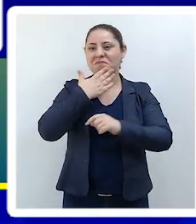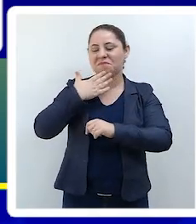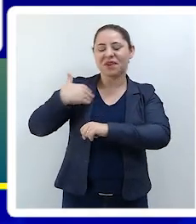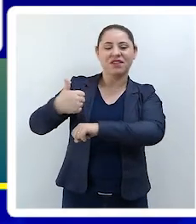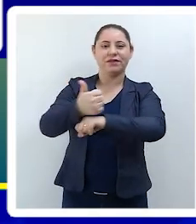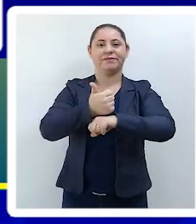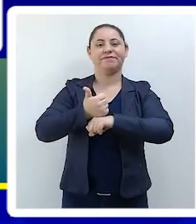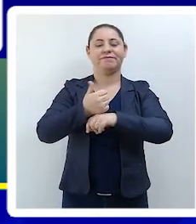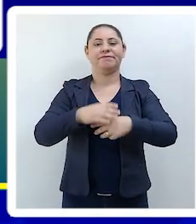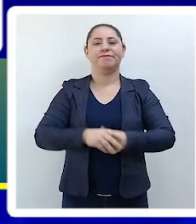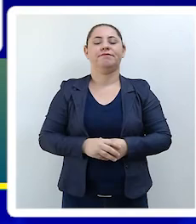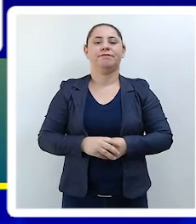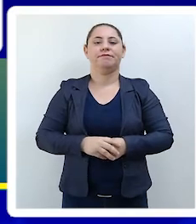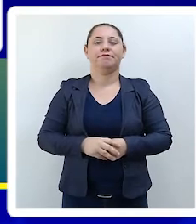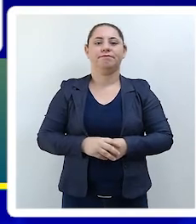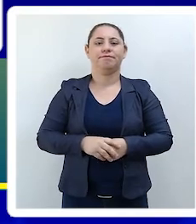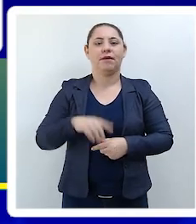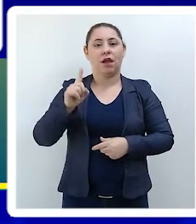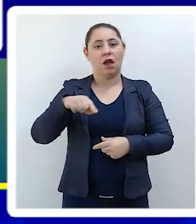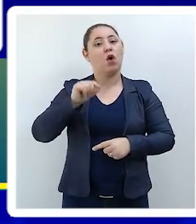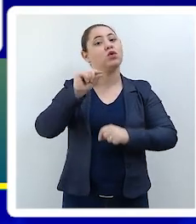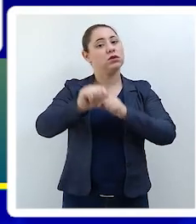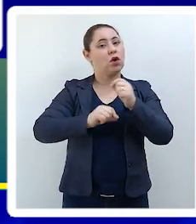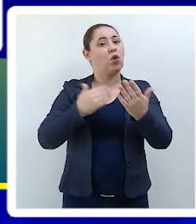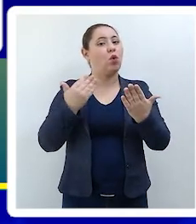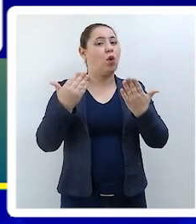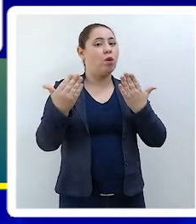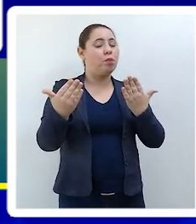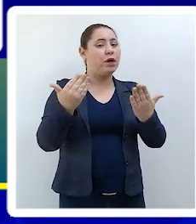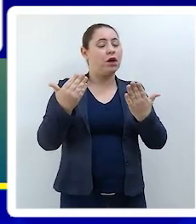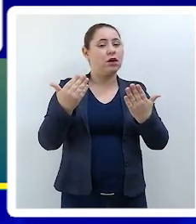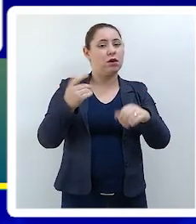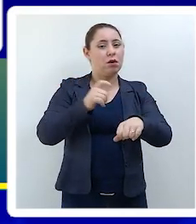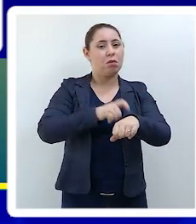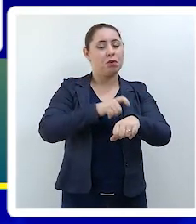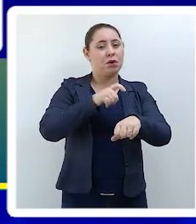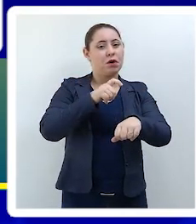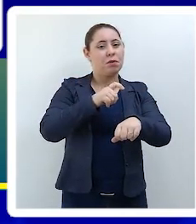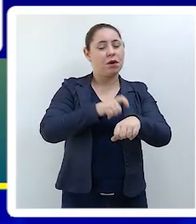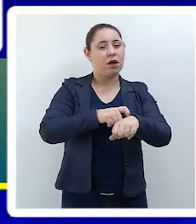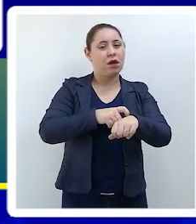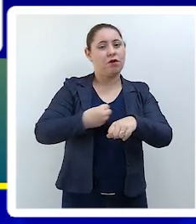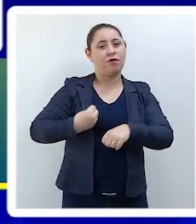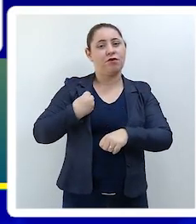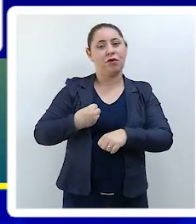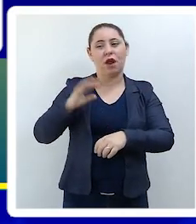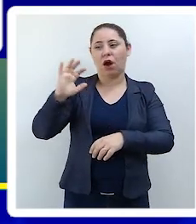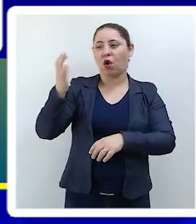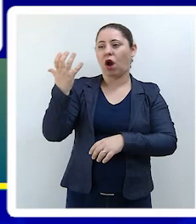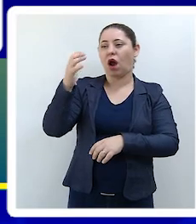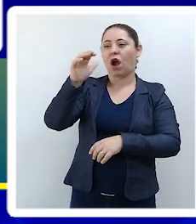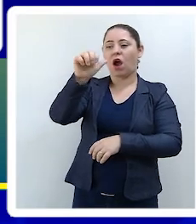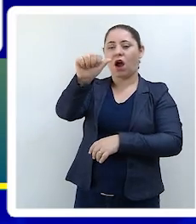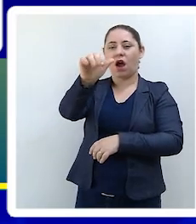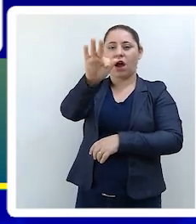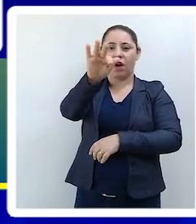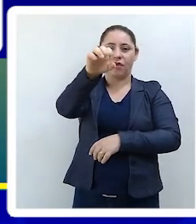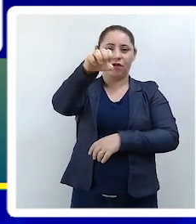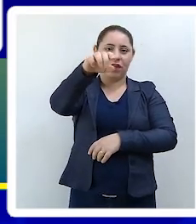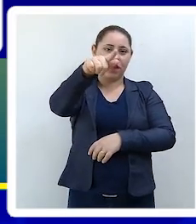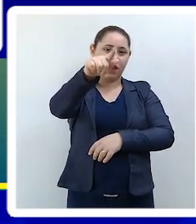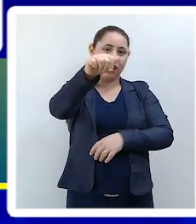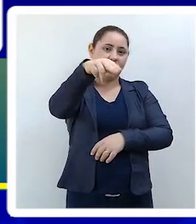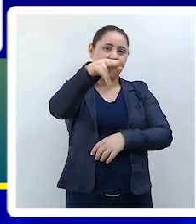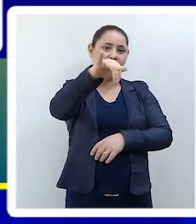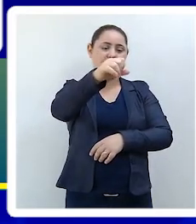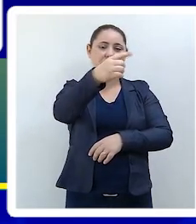melhorias, né, levando em consideração a situação terrível que está acontecendo no Afeganistão, em que a gente vê